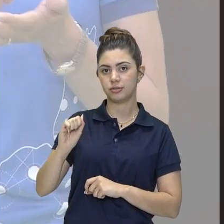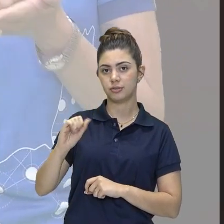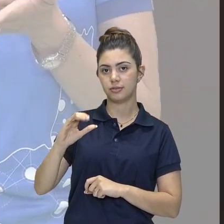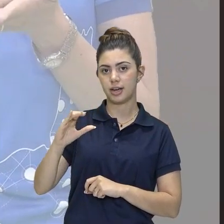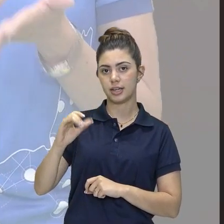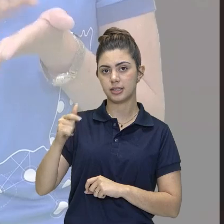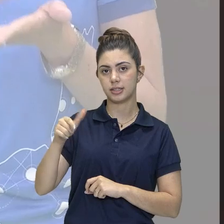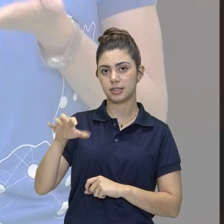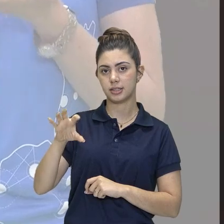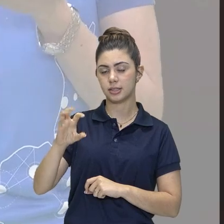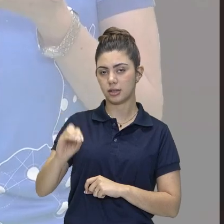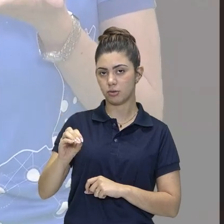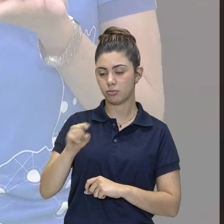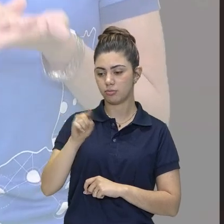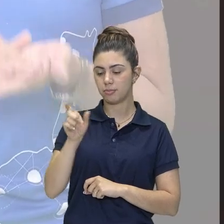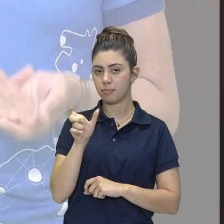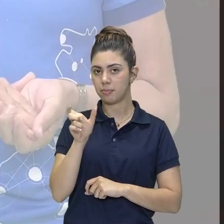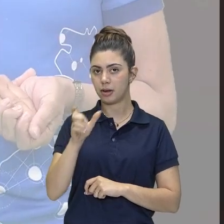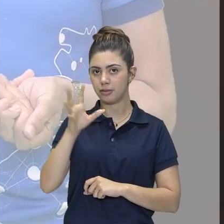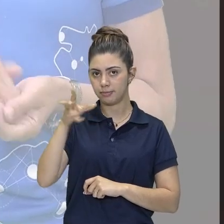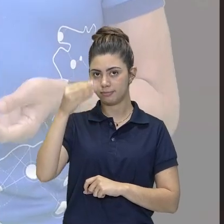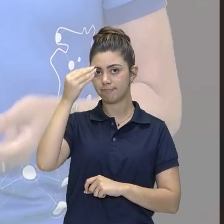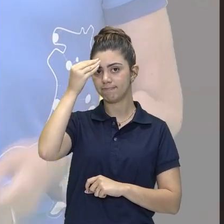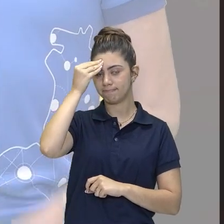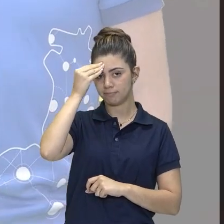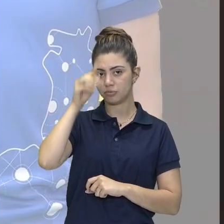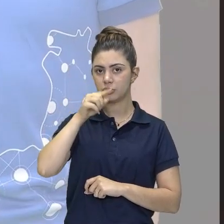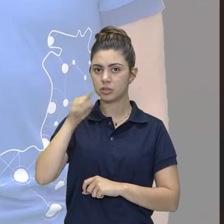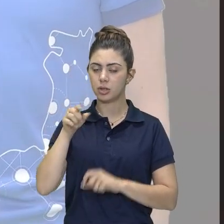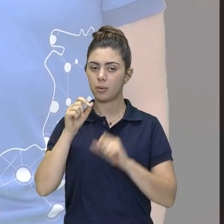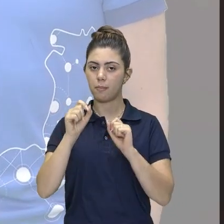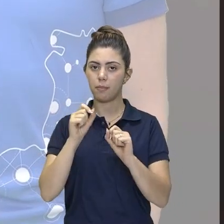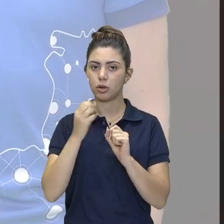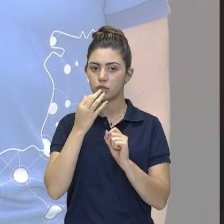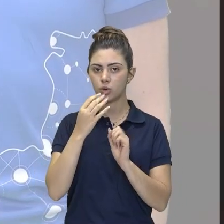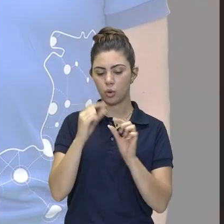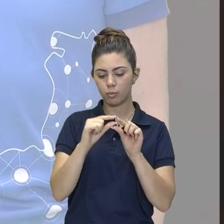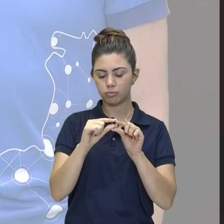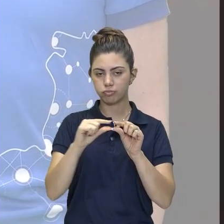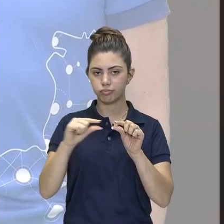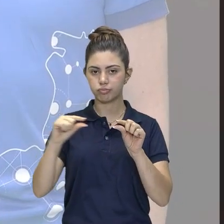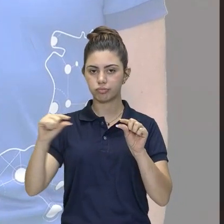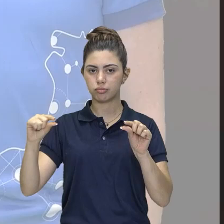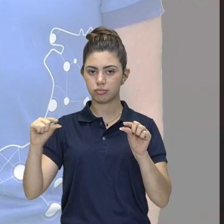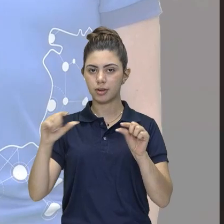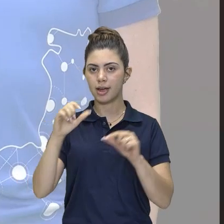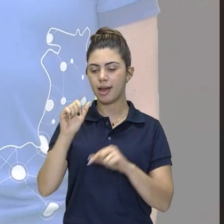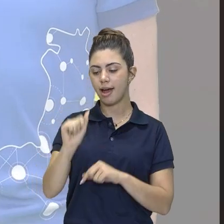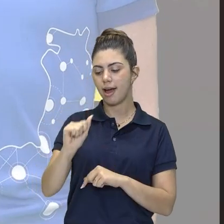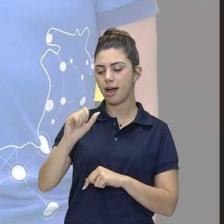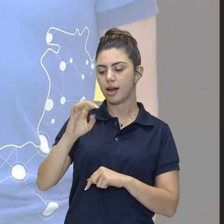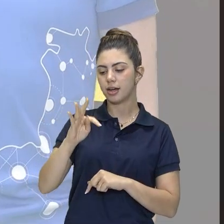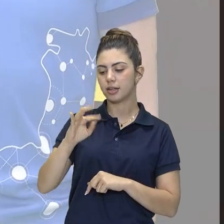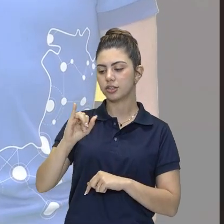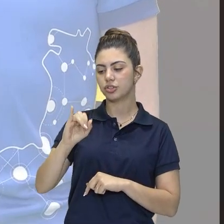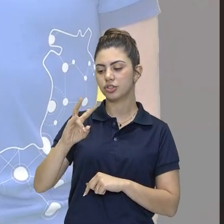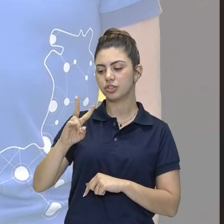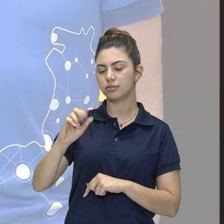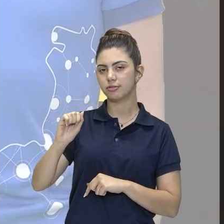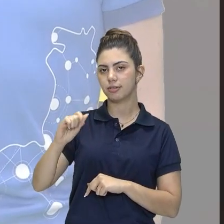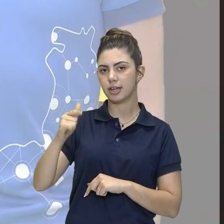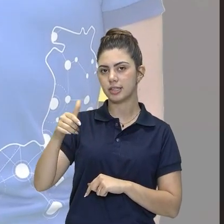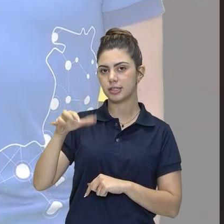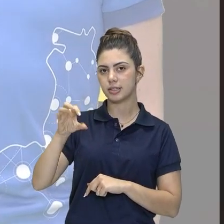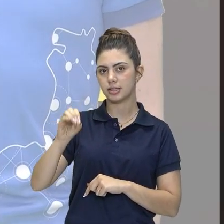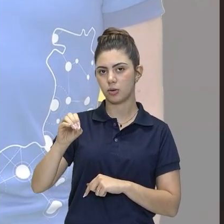Grifem, risquem, passem o marca-texto aí nesse termo, ativação, porque ele é o segundo